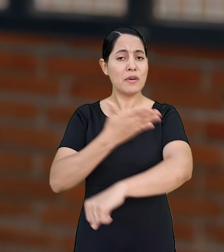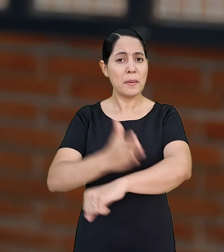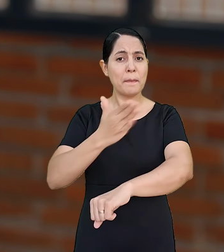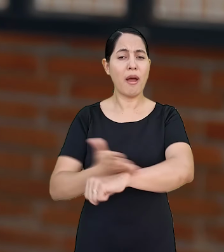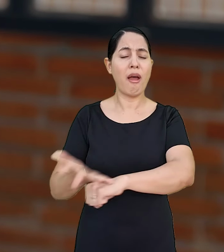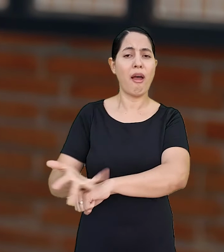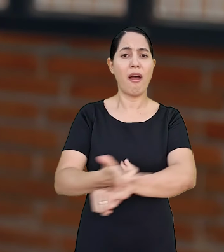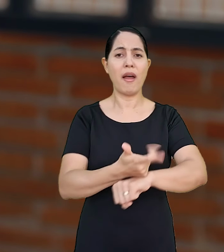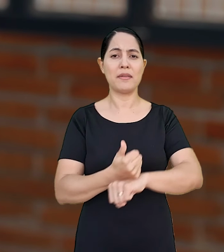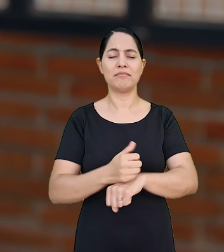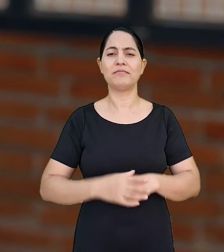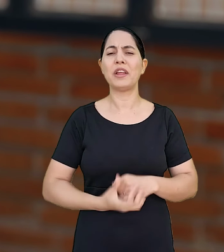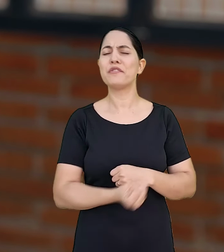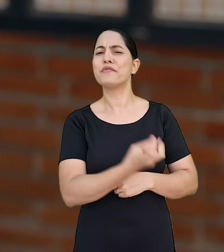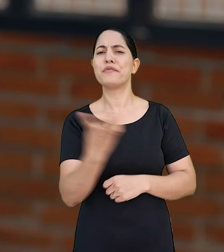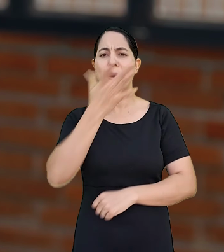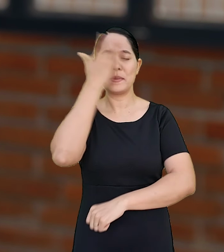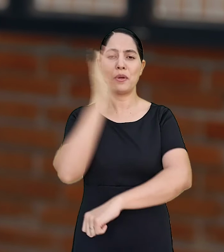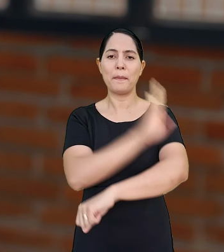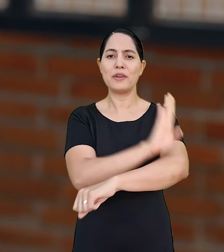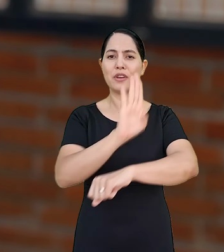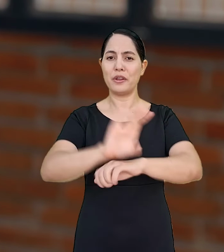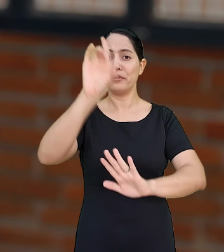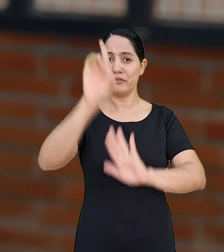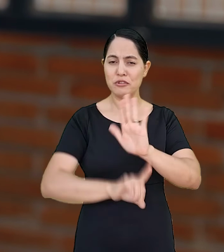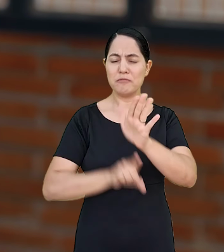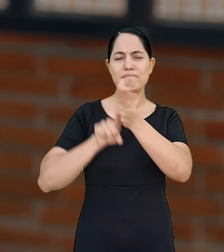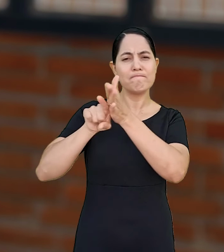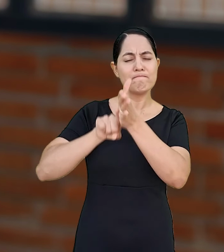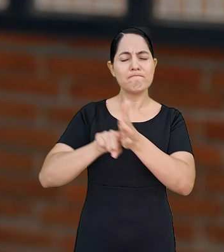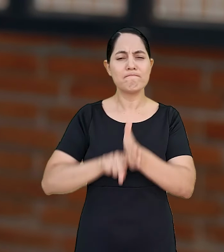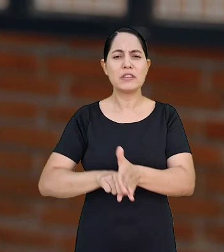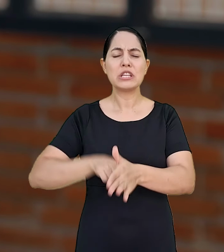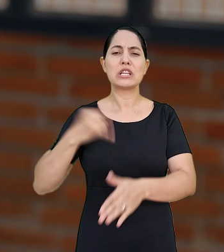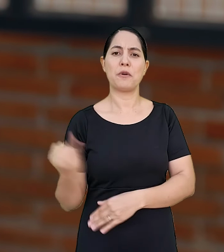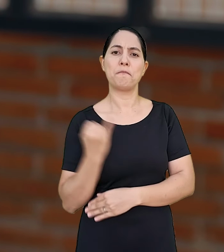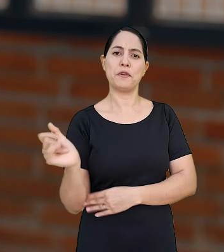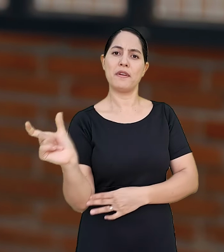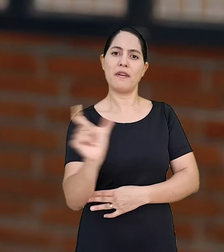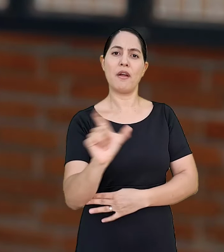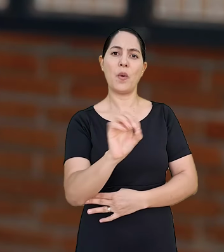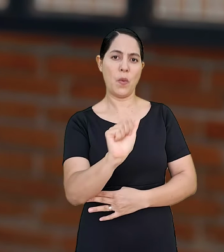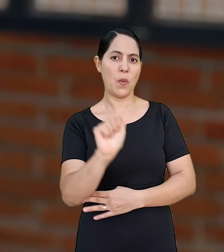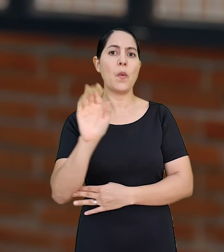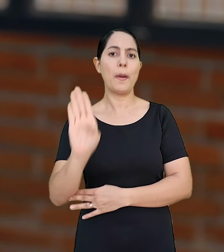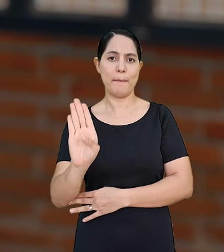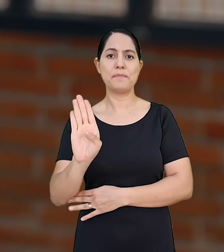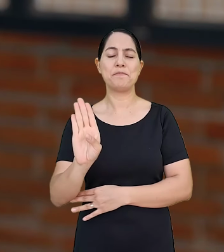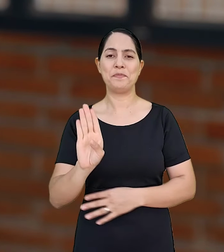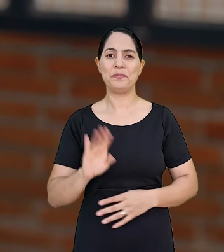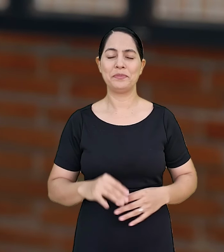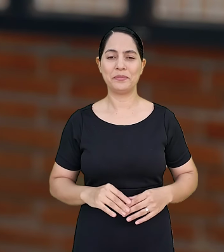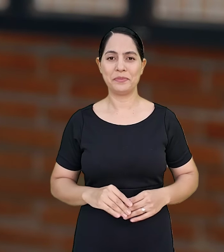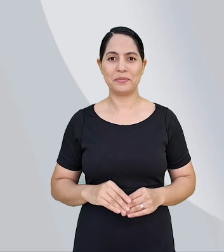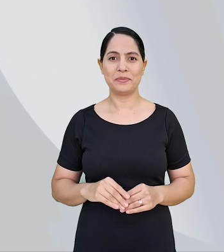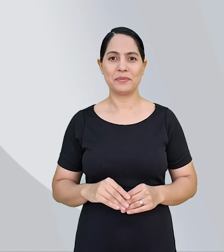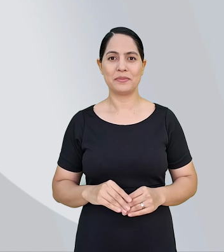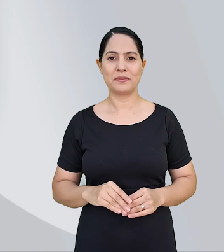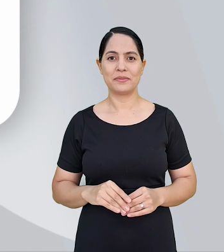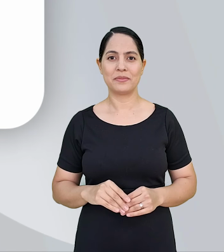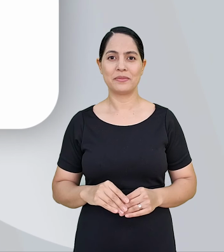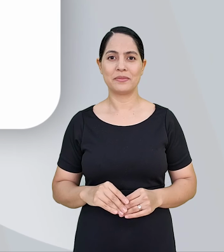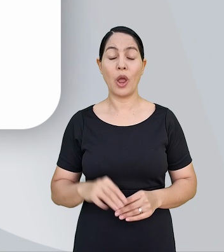Milhares de bacharéis em Direito de todo o país participaram do exame, que é indispensável para o registro na Ordem dos Advogados. Ter